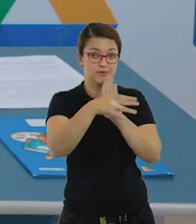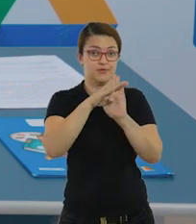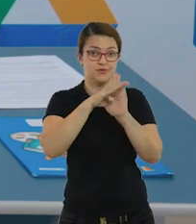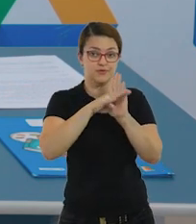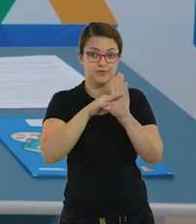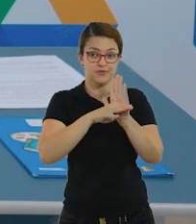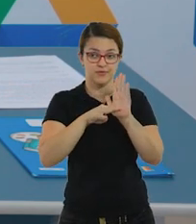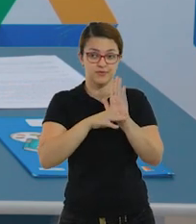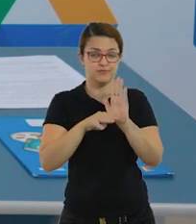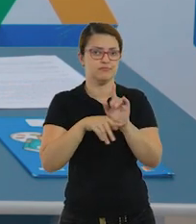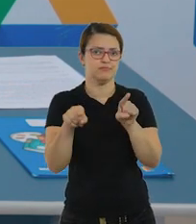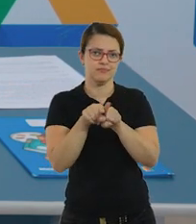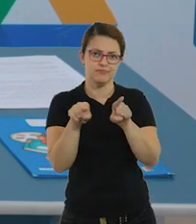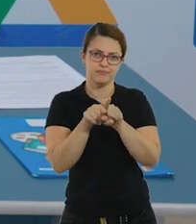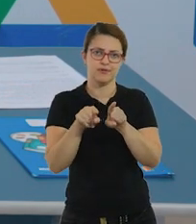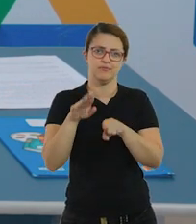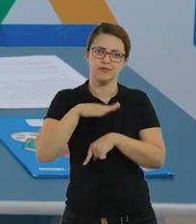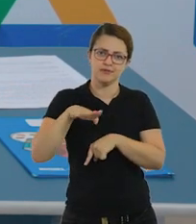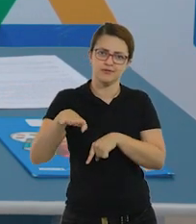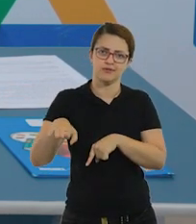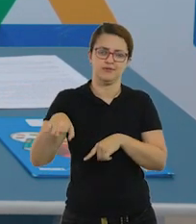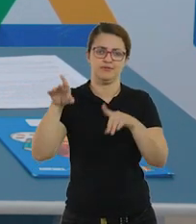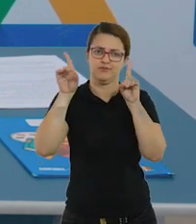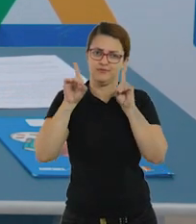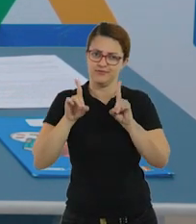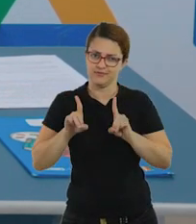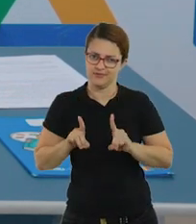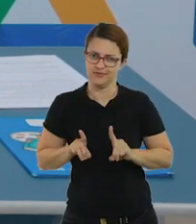contém adaptação para as crianças com deficiência.